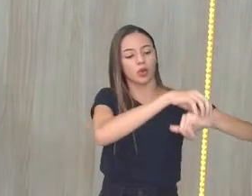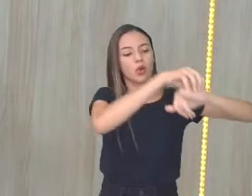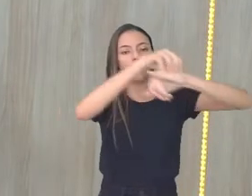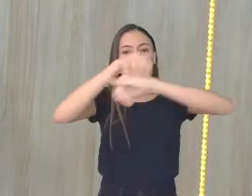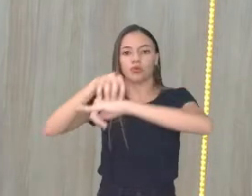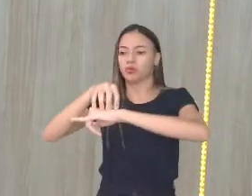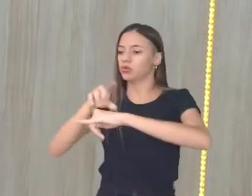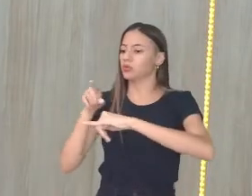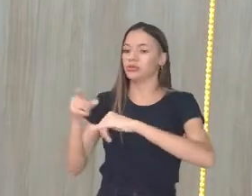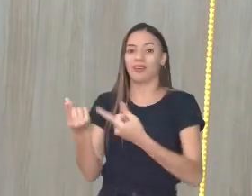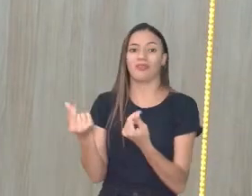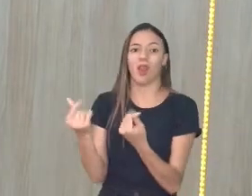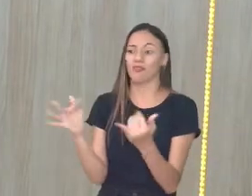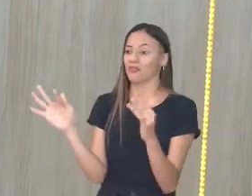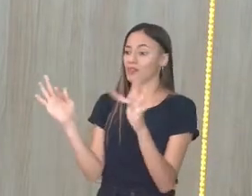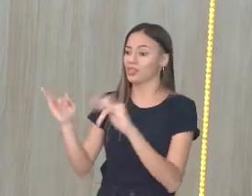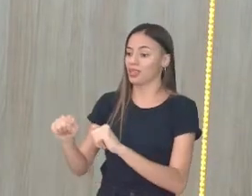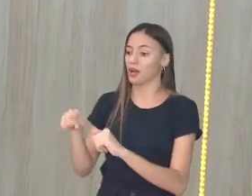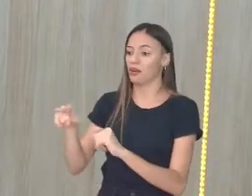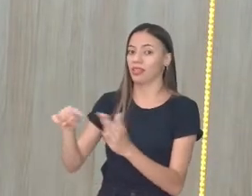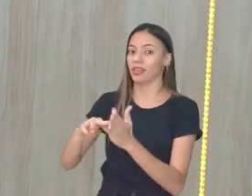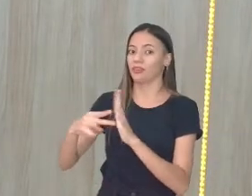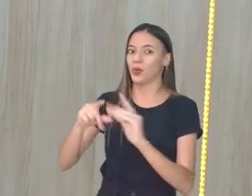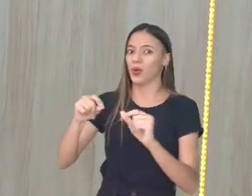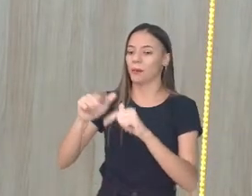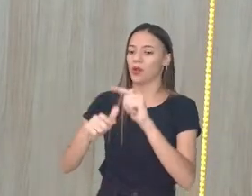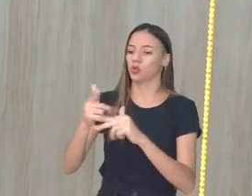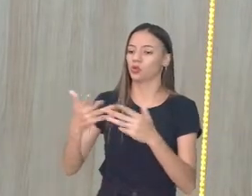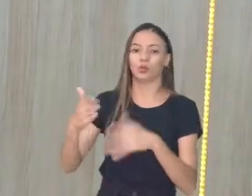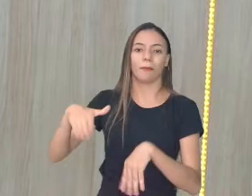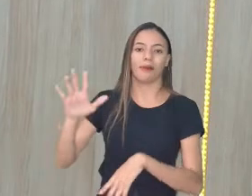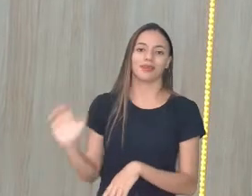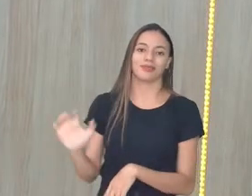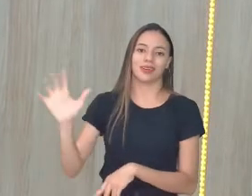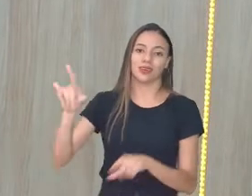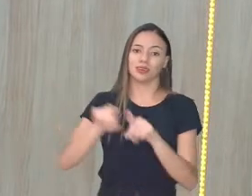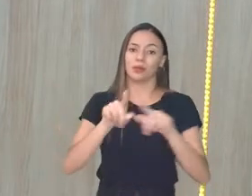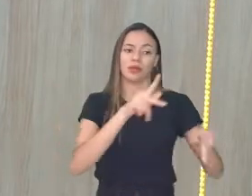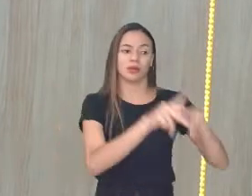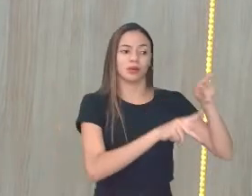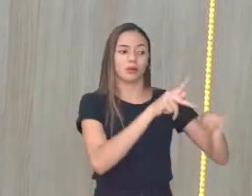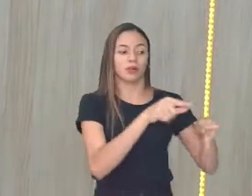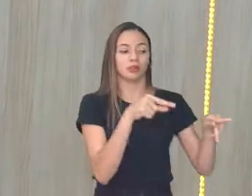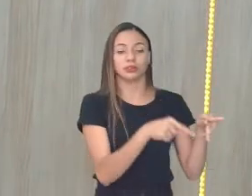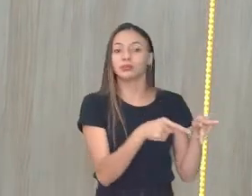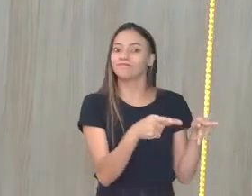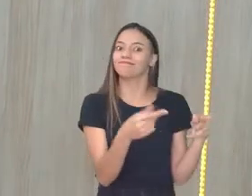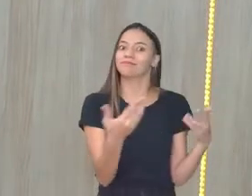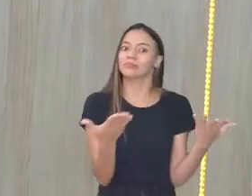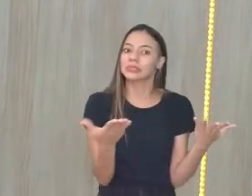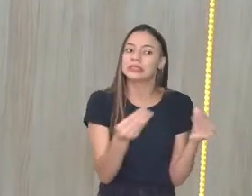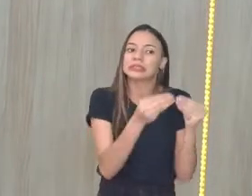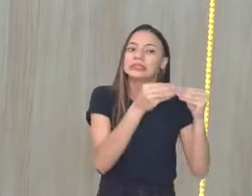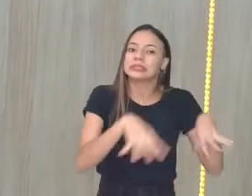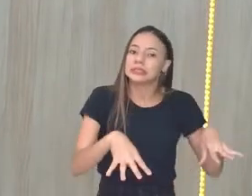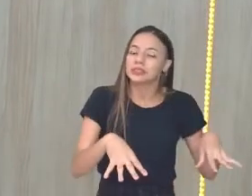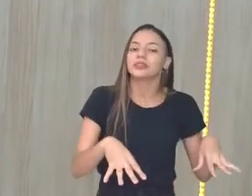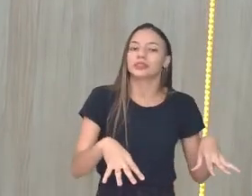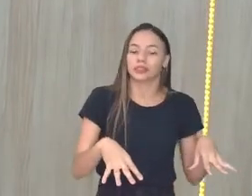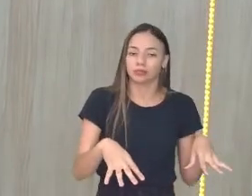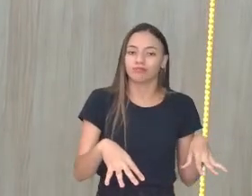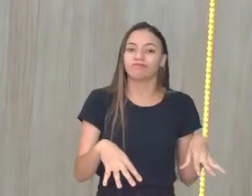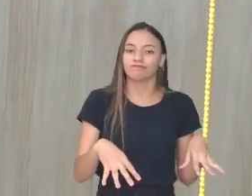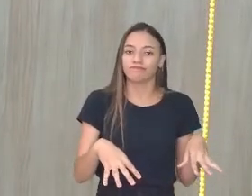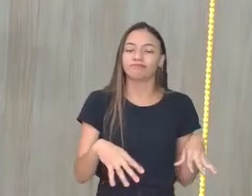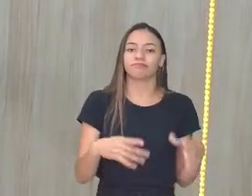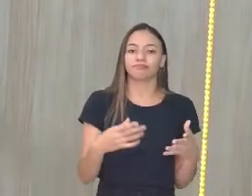final do produto. Resultado, produtos mais altos e a população passando aí um perrengue, né, para